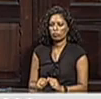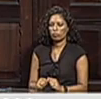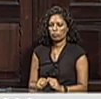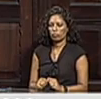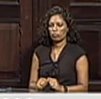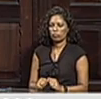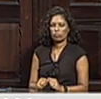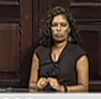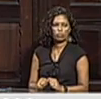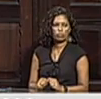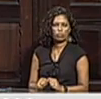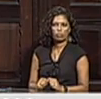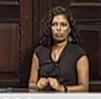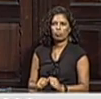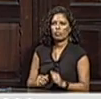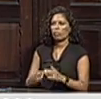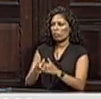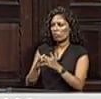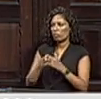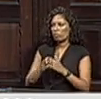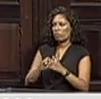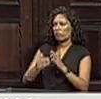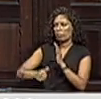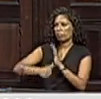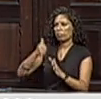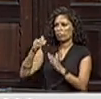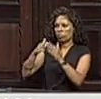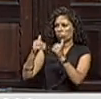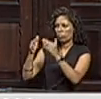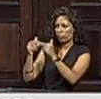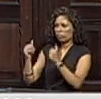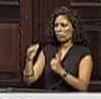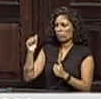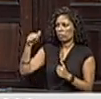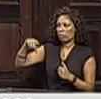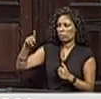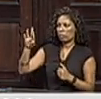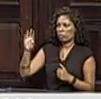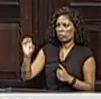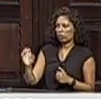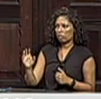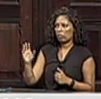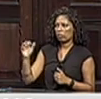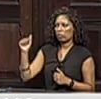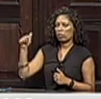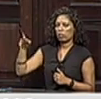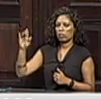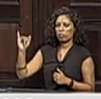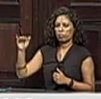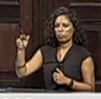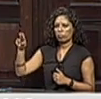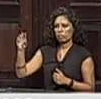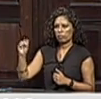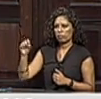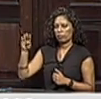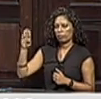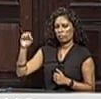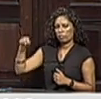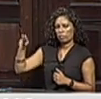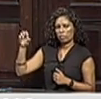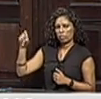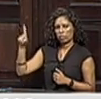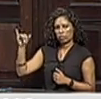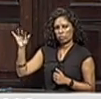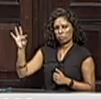A presidência fará a primeira chamada. Deputado André Correia, André Lazzaroni, Aramis Brito, Benedito Alves,